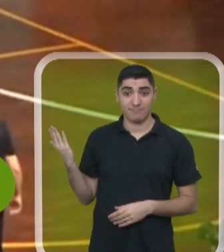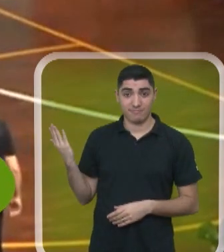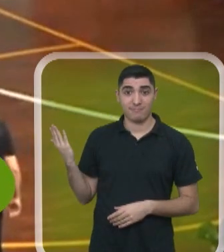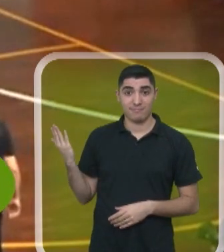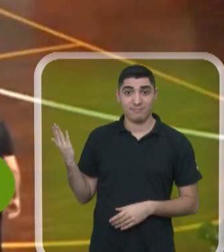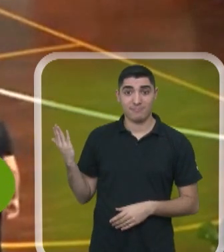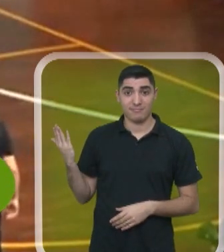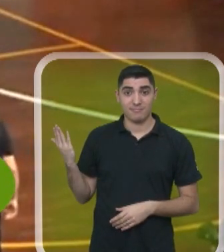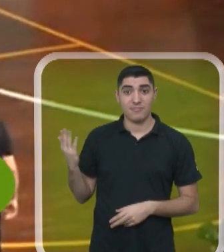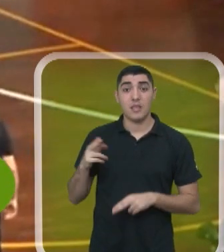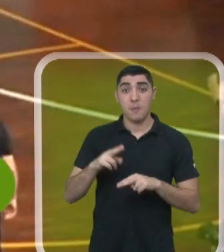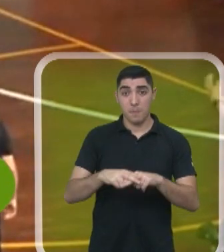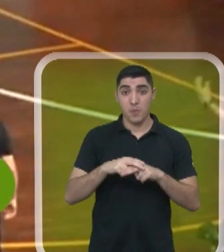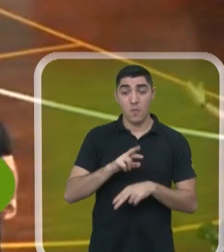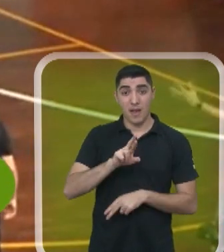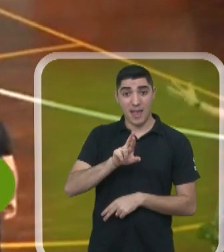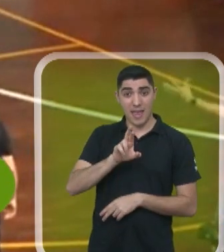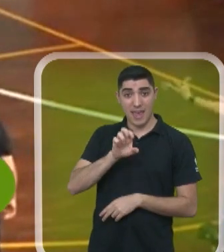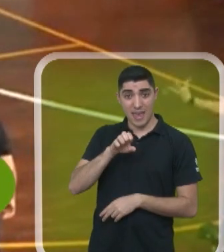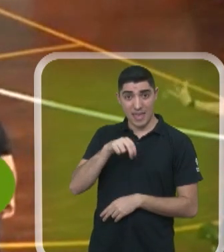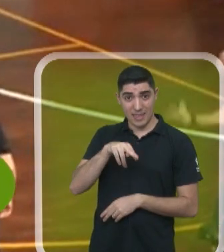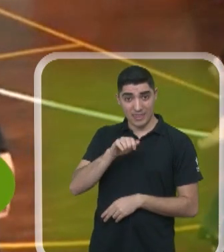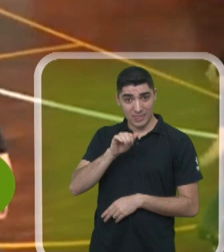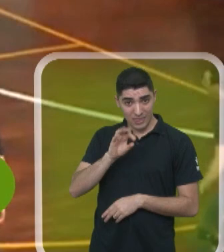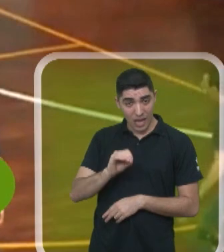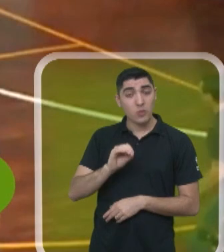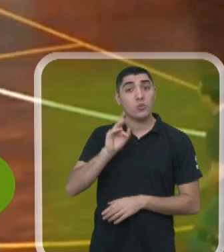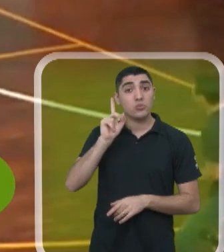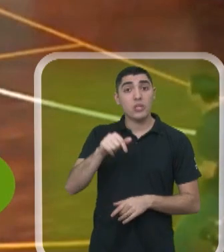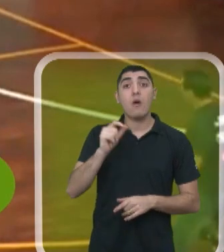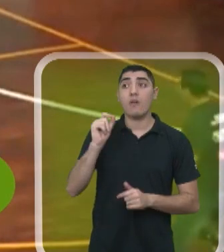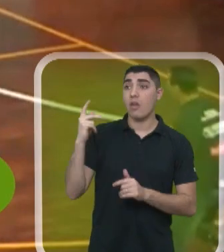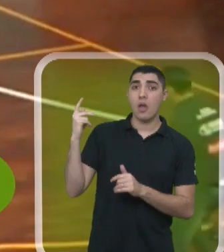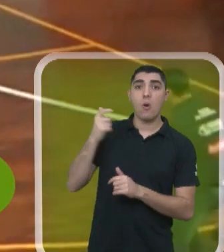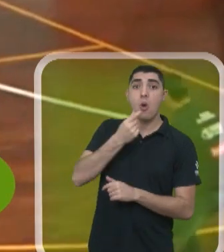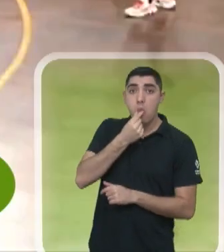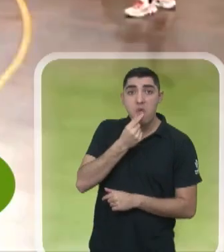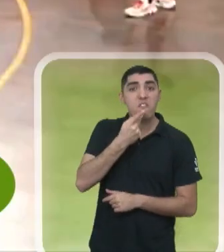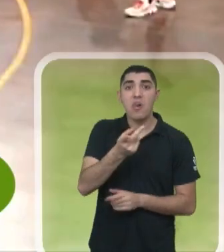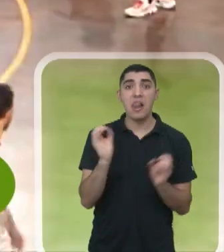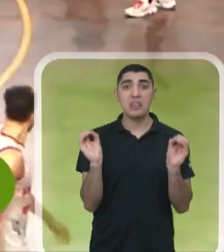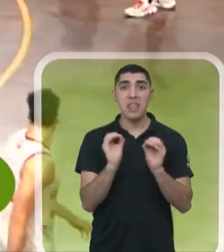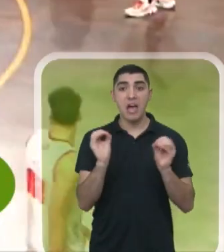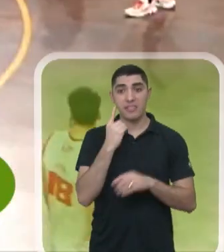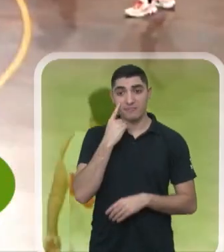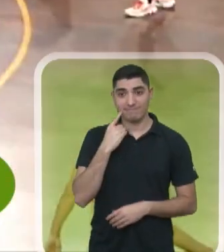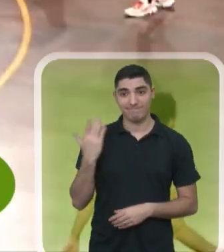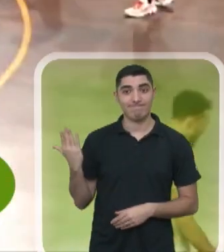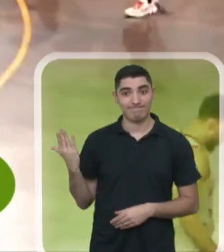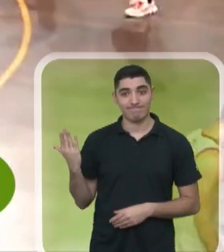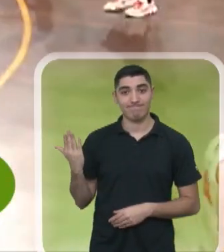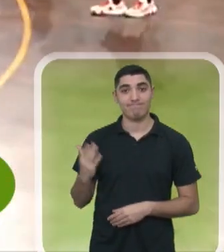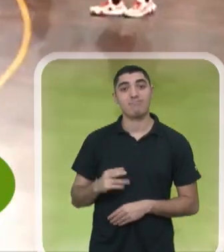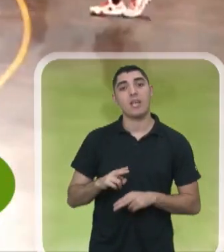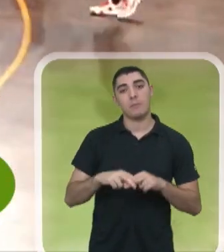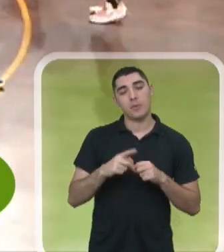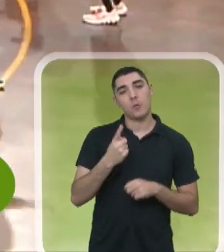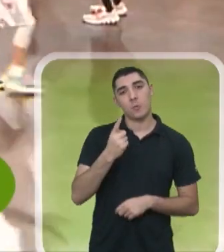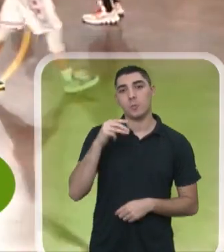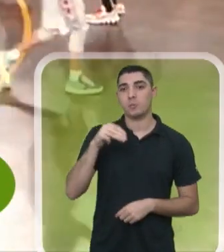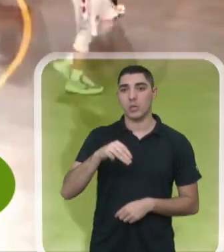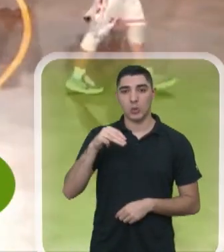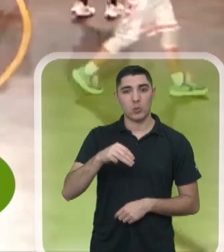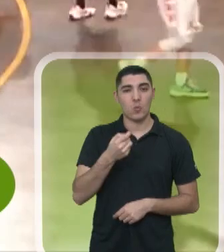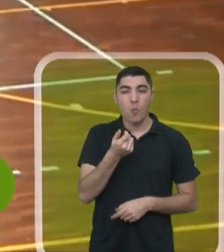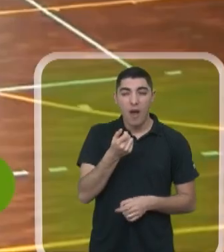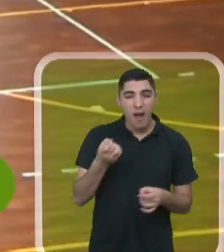joseense, onde Renato Carbonari teria sofrido a falta não marcada pela arbitragem. Tudo isso restando pouco mais de 1 minuto para